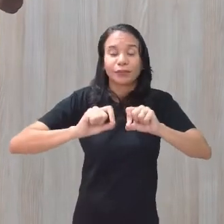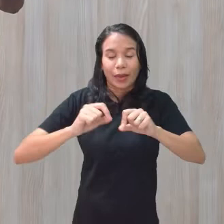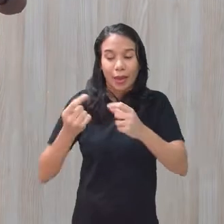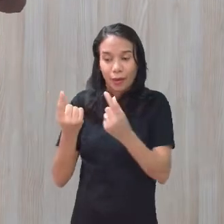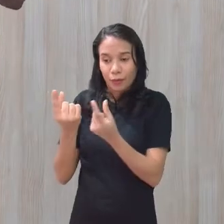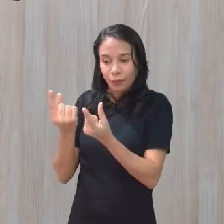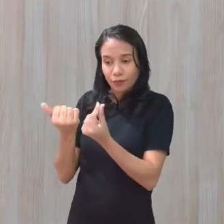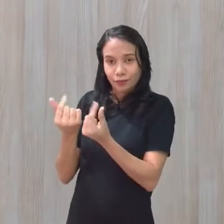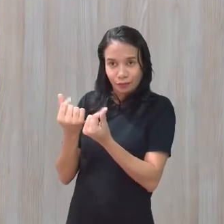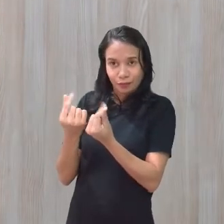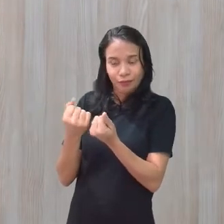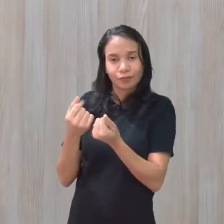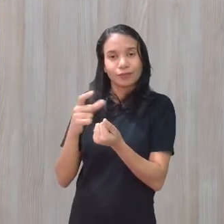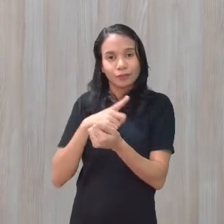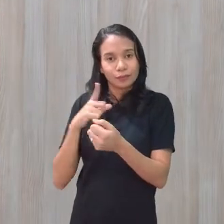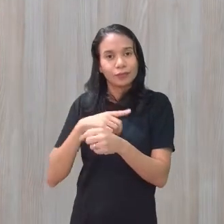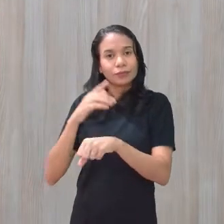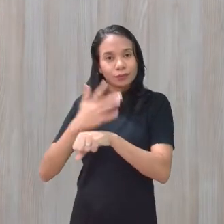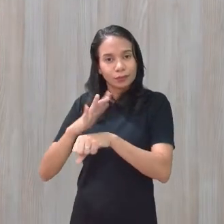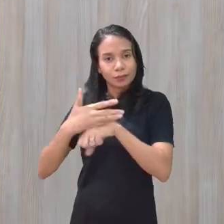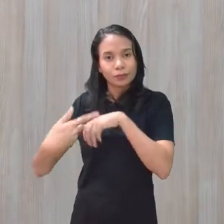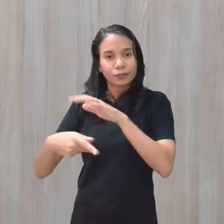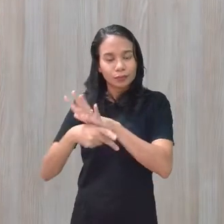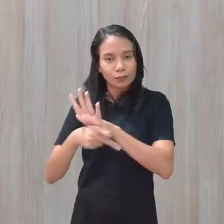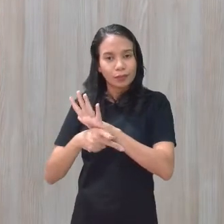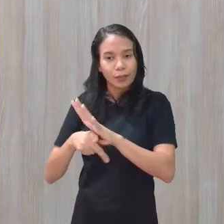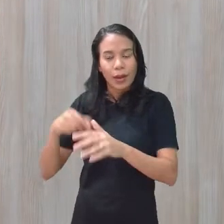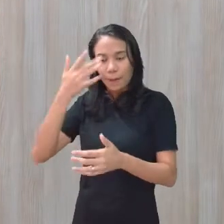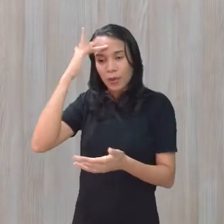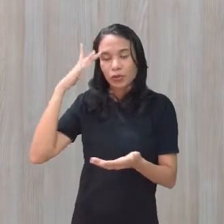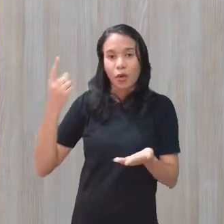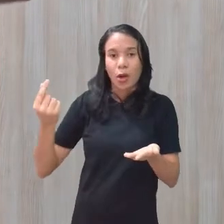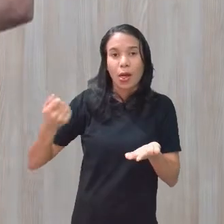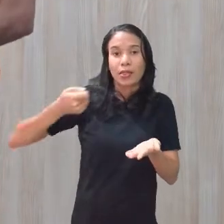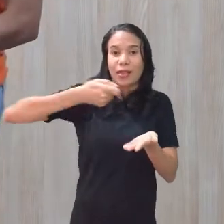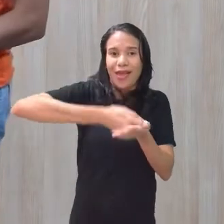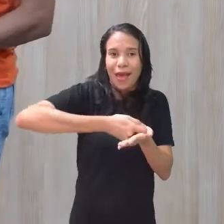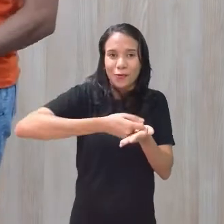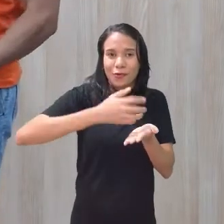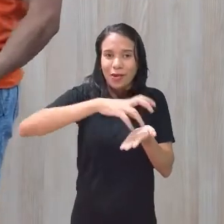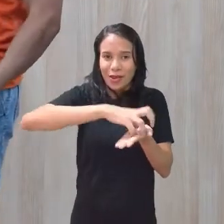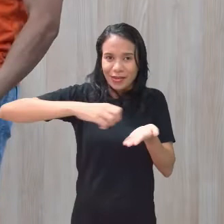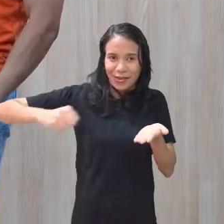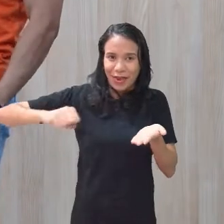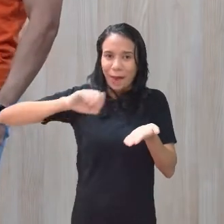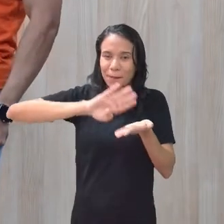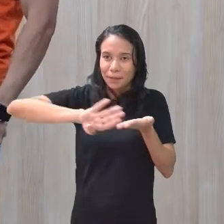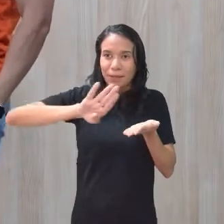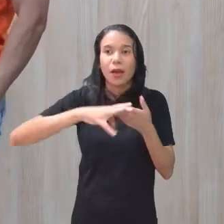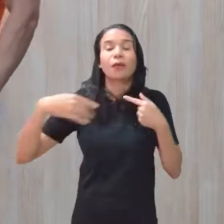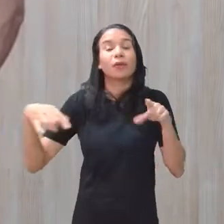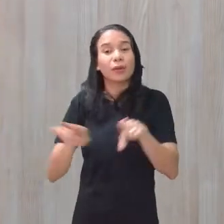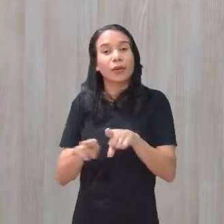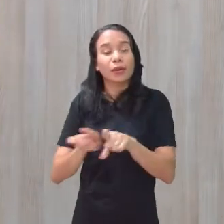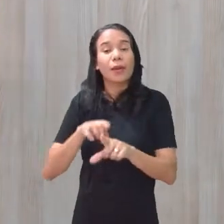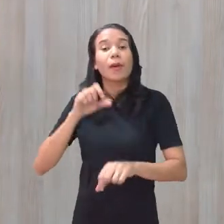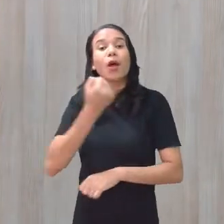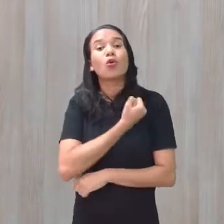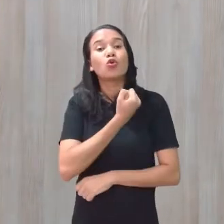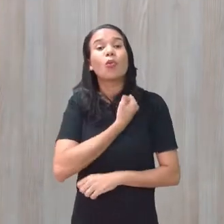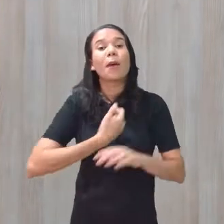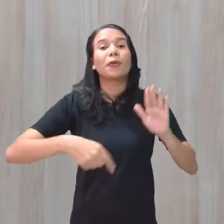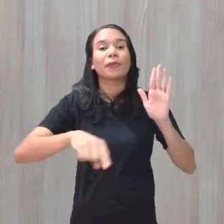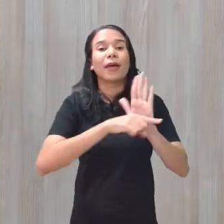dinheiro, certo? Com a ideia dos saques e depósitos da conta bancária. A gente tem a ideia dos números negativos para